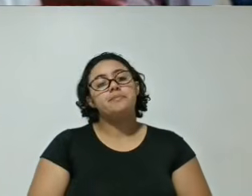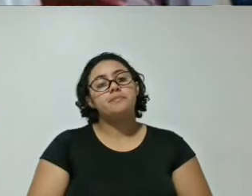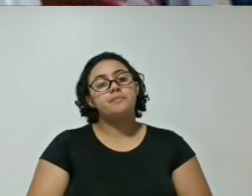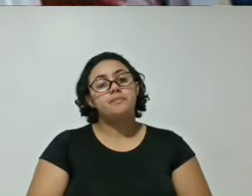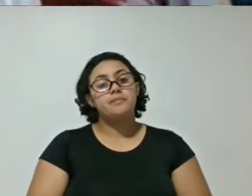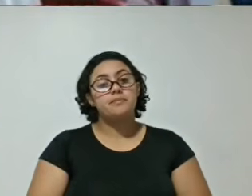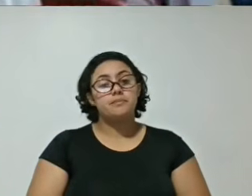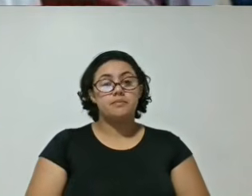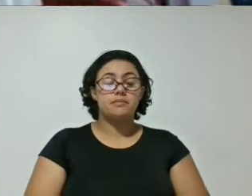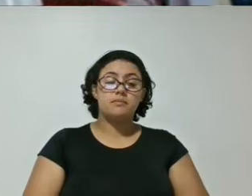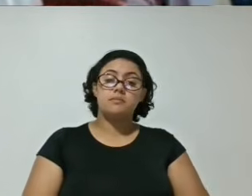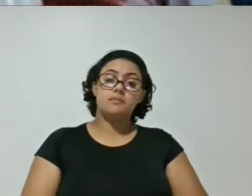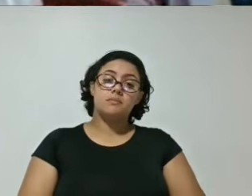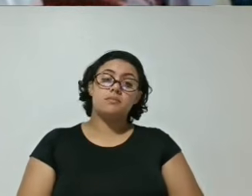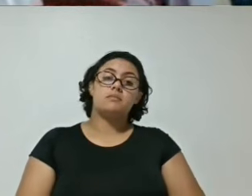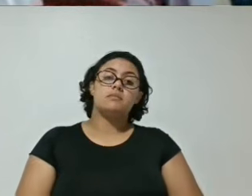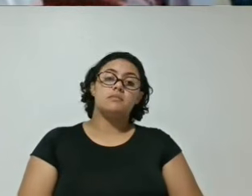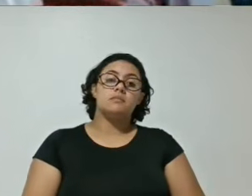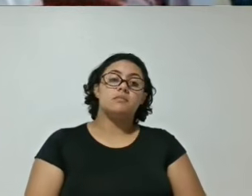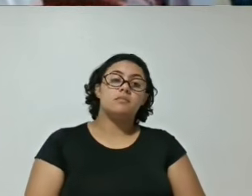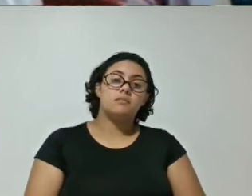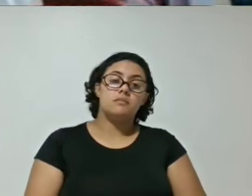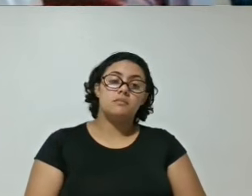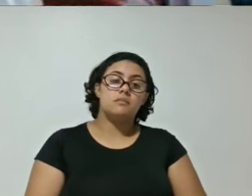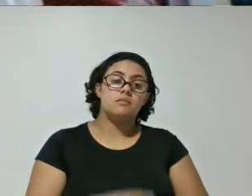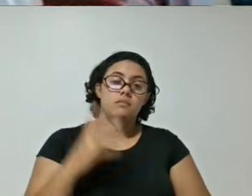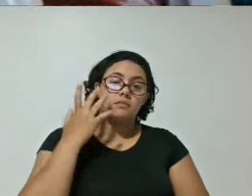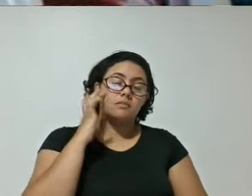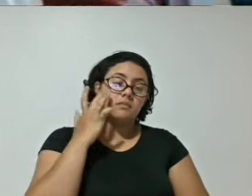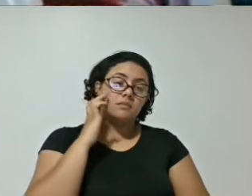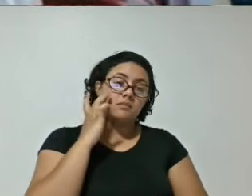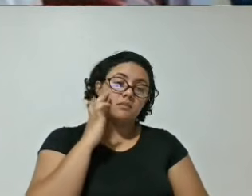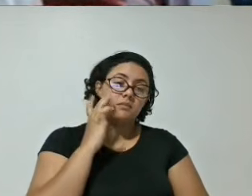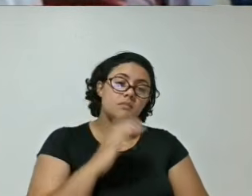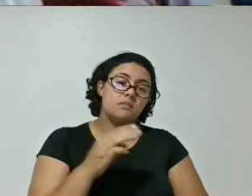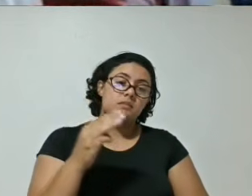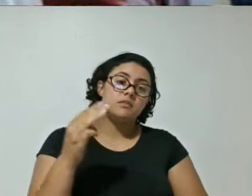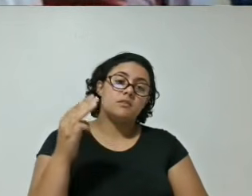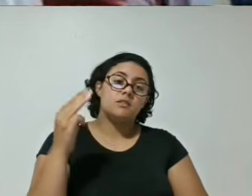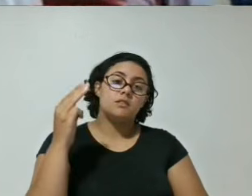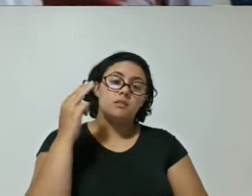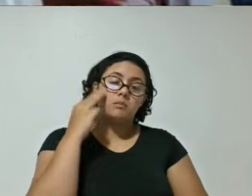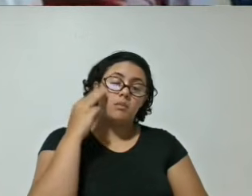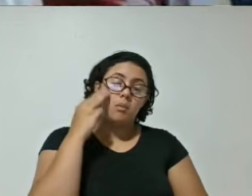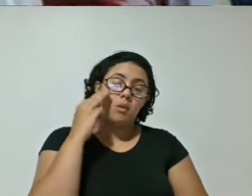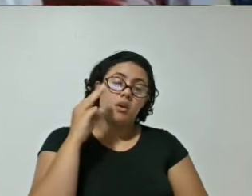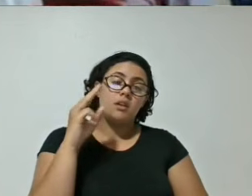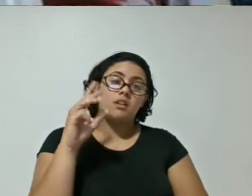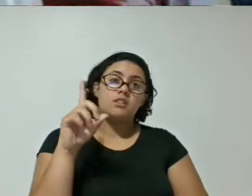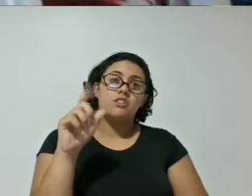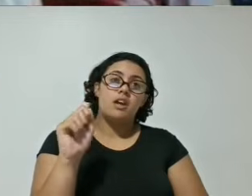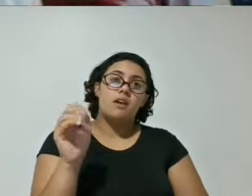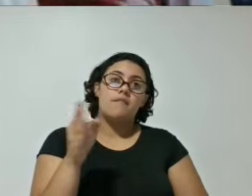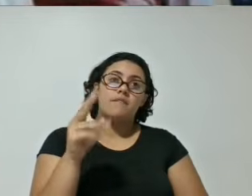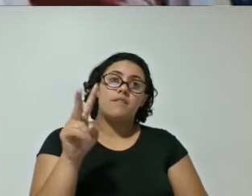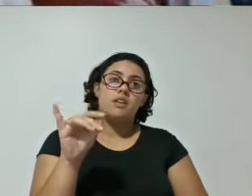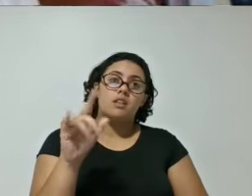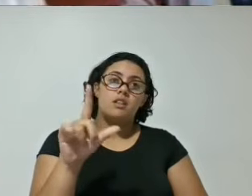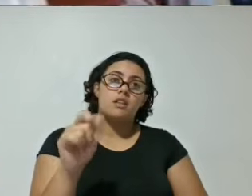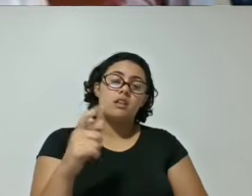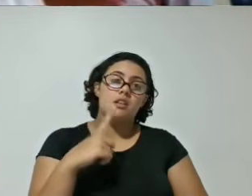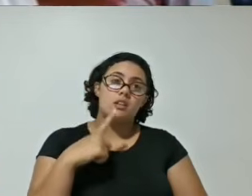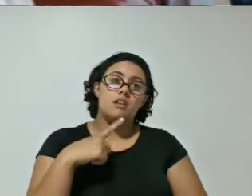Olha, sim, eu acho que o Memórias da Vida tem essa beleza, né?